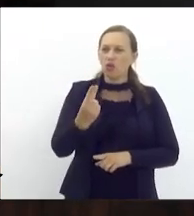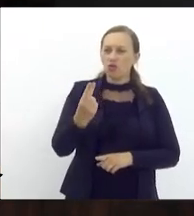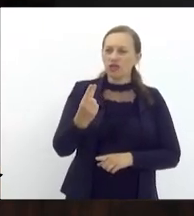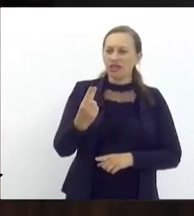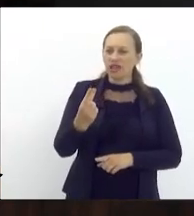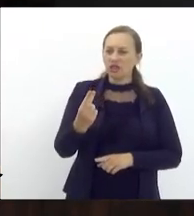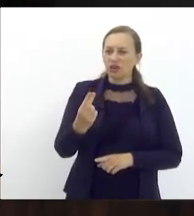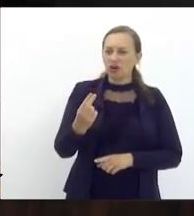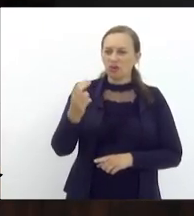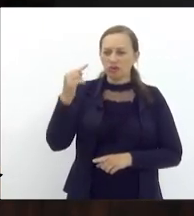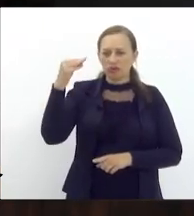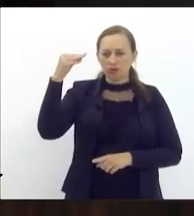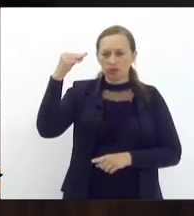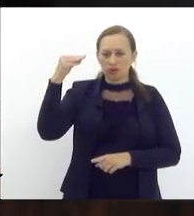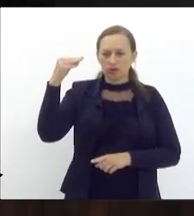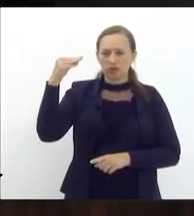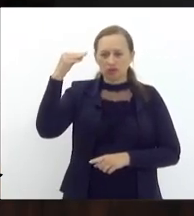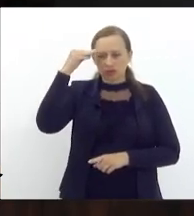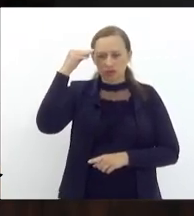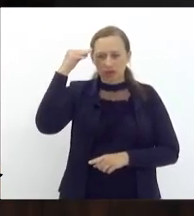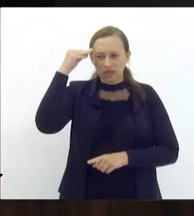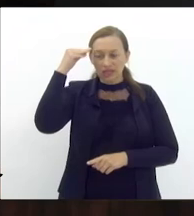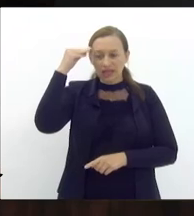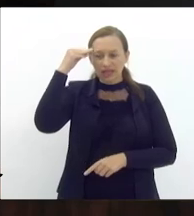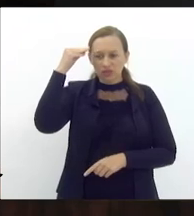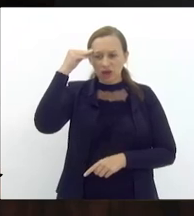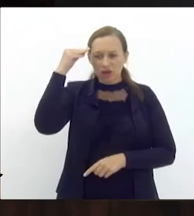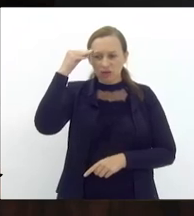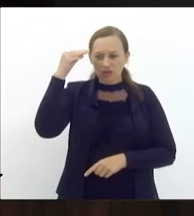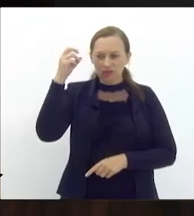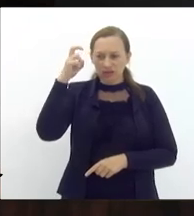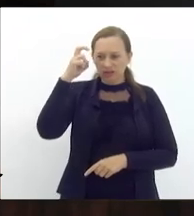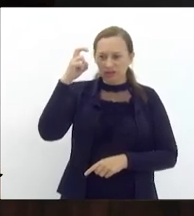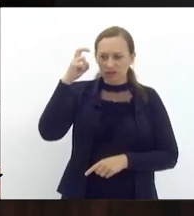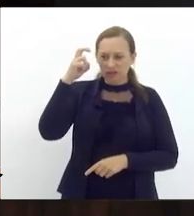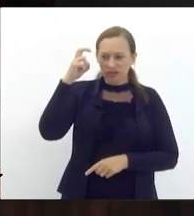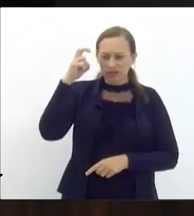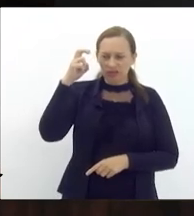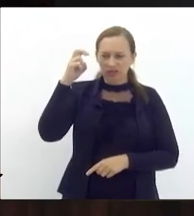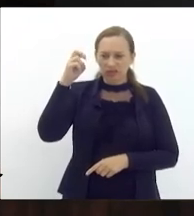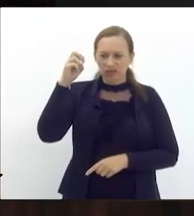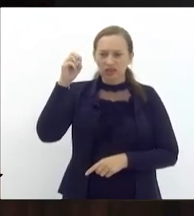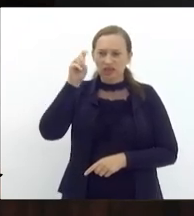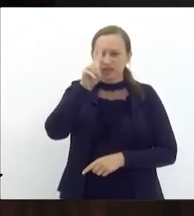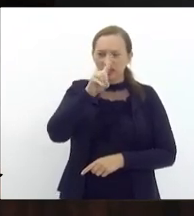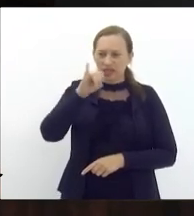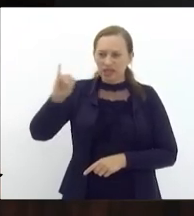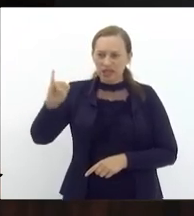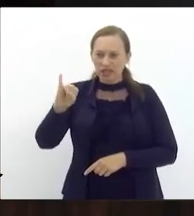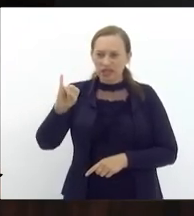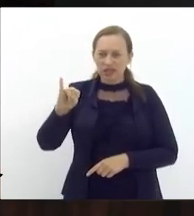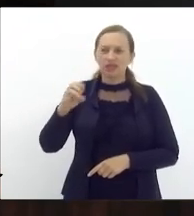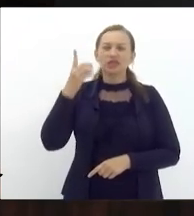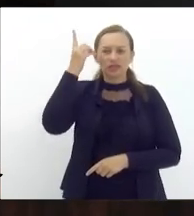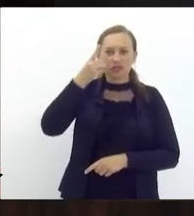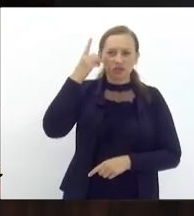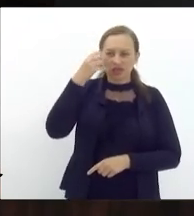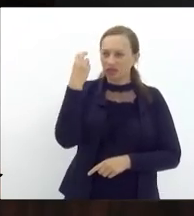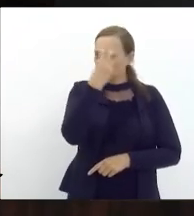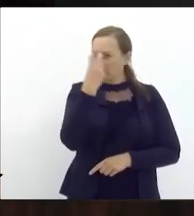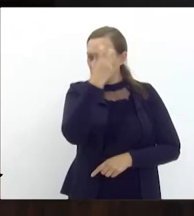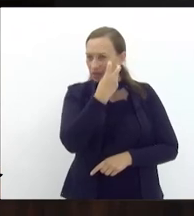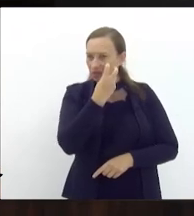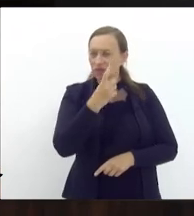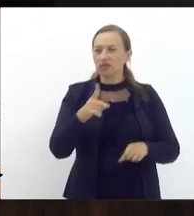comissões condições de Justiça com a emenda e de saúde favorável relatores Deputado deputados Verônica Lima e